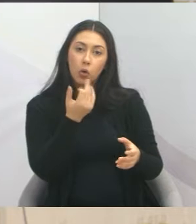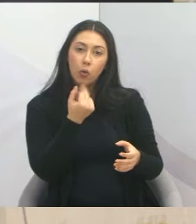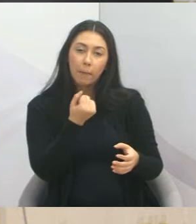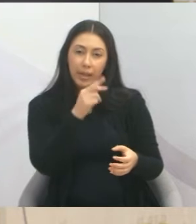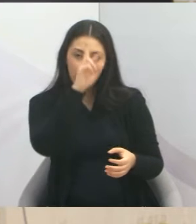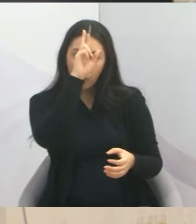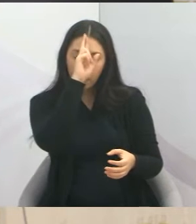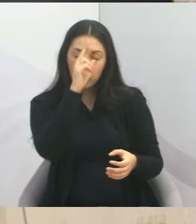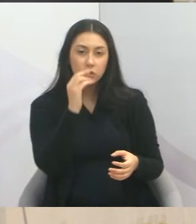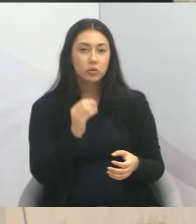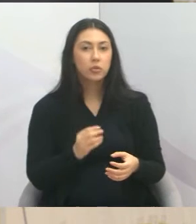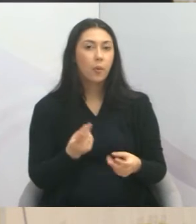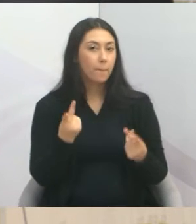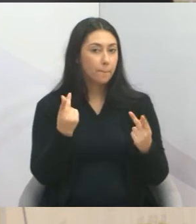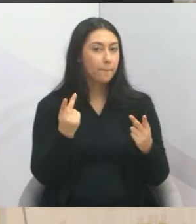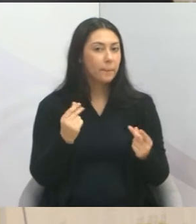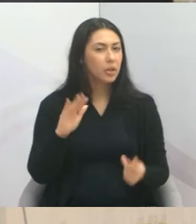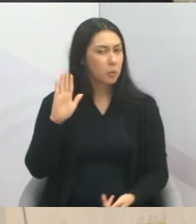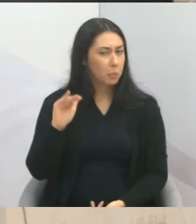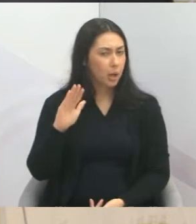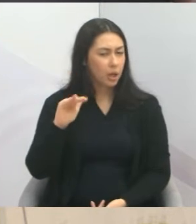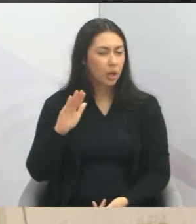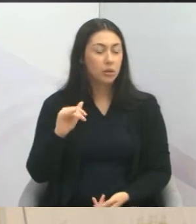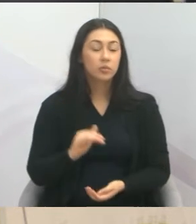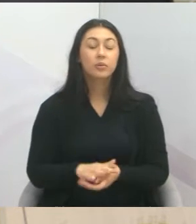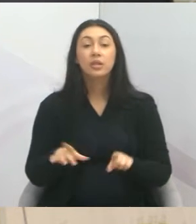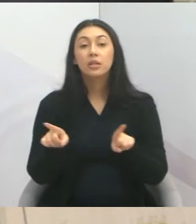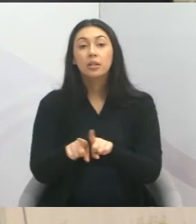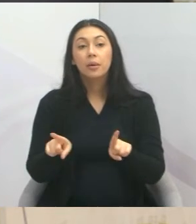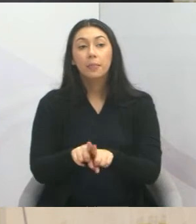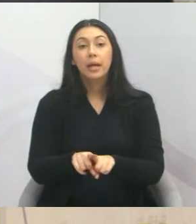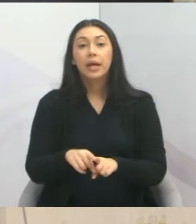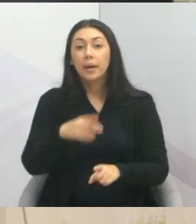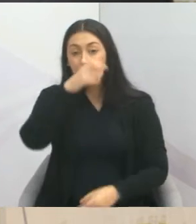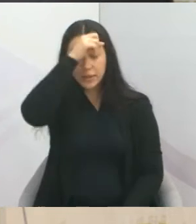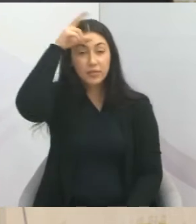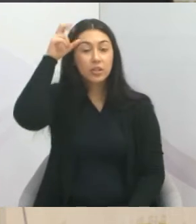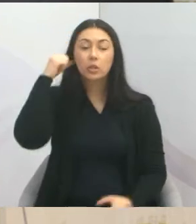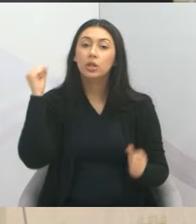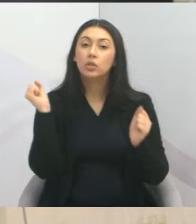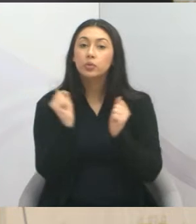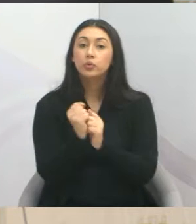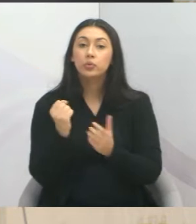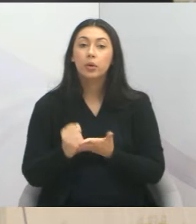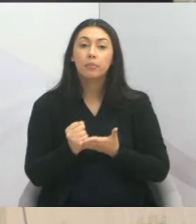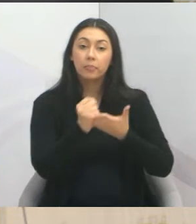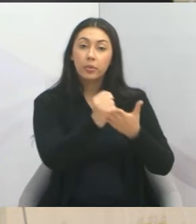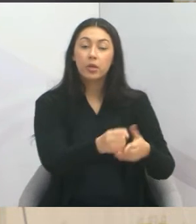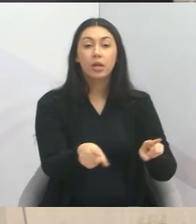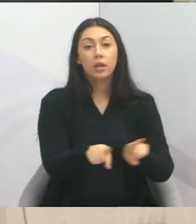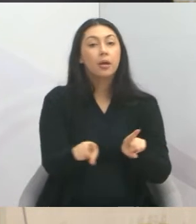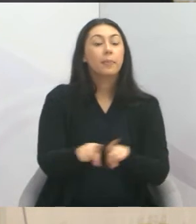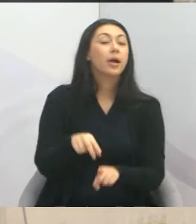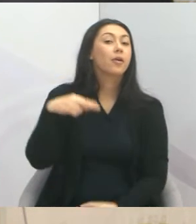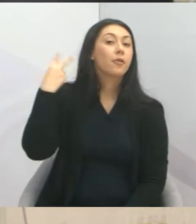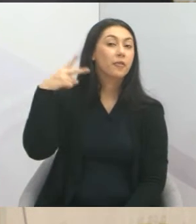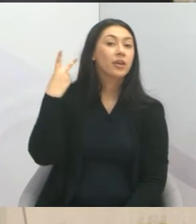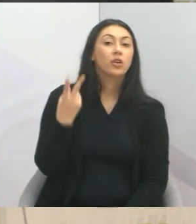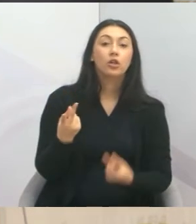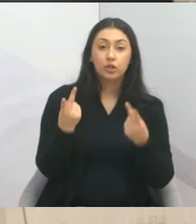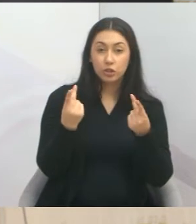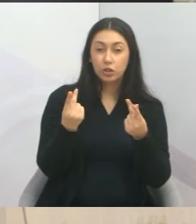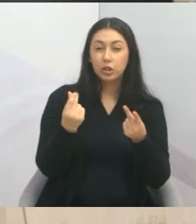a implantação dessa unidade em jacaré contará também com esforço da Prefeitura de Jacareí dos vereadores que destinaram